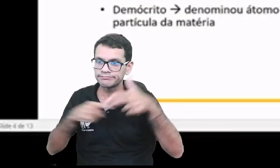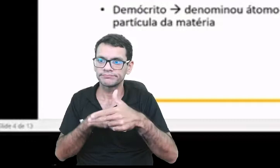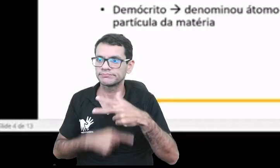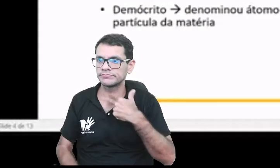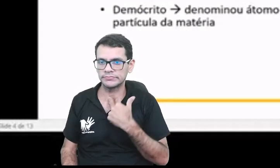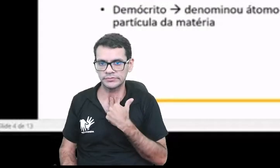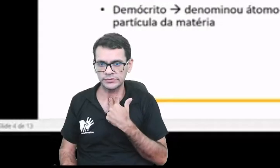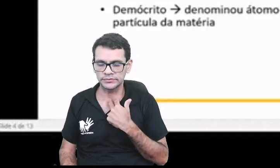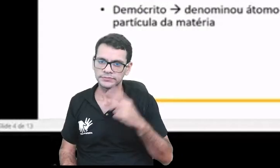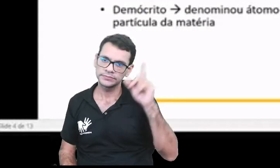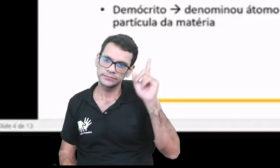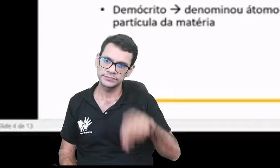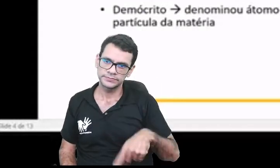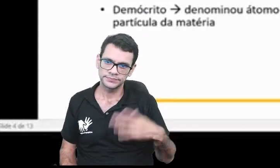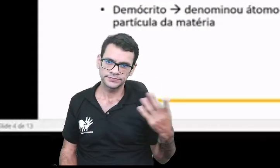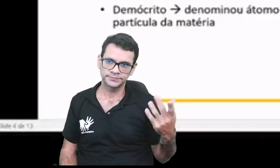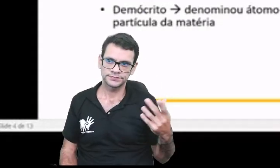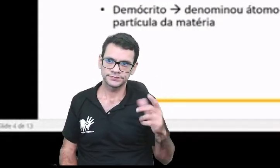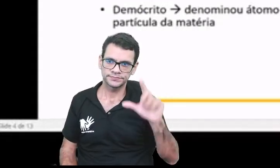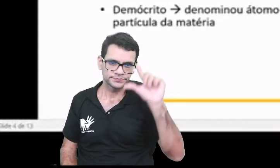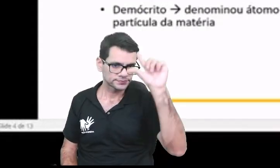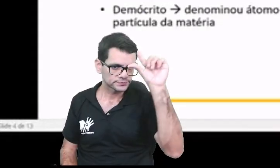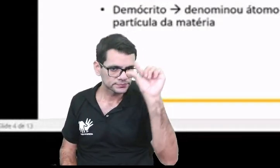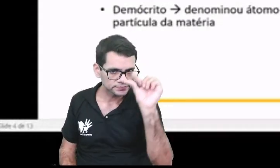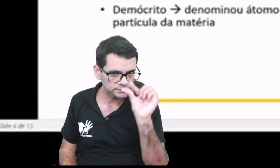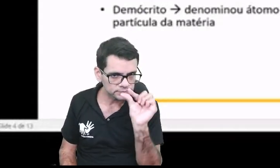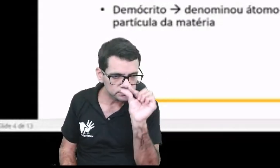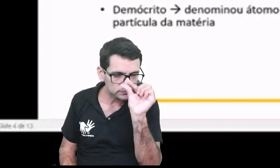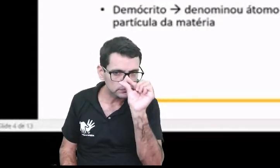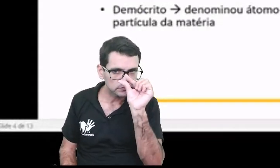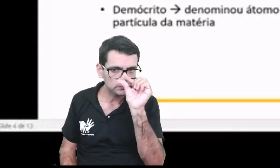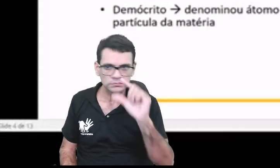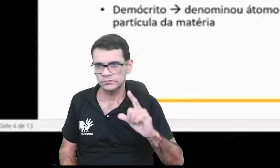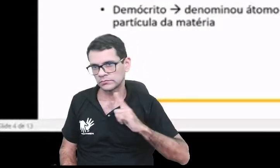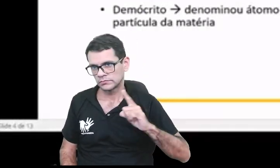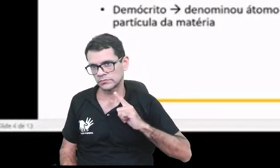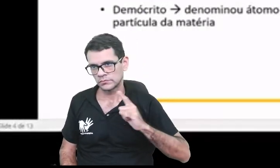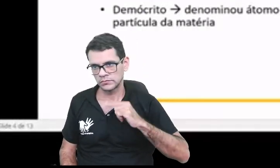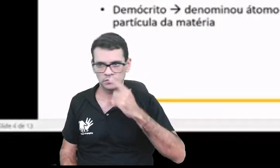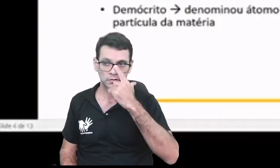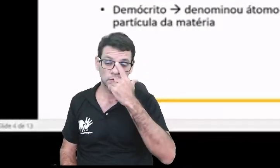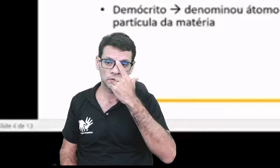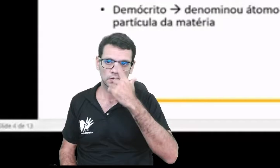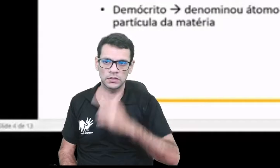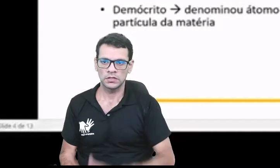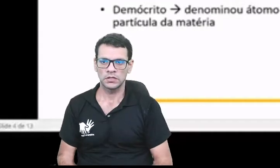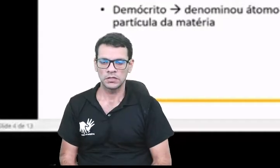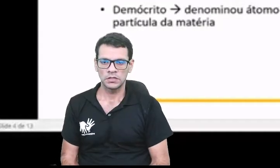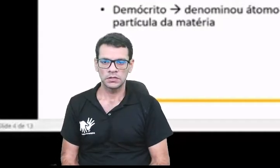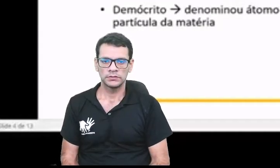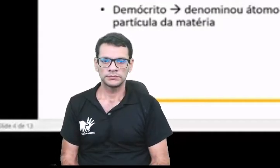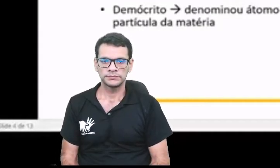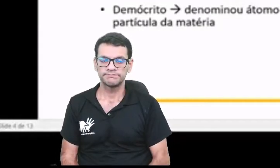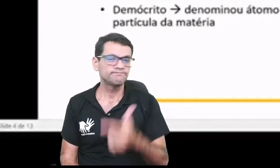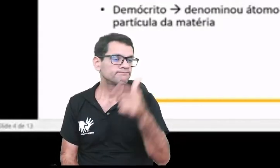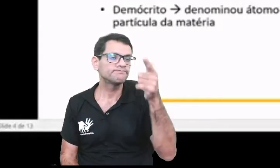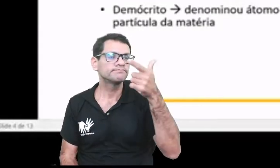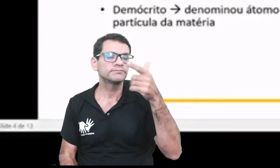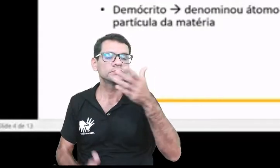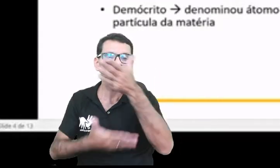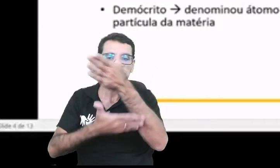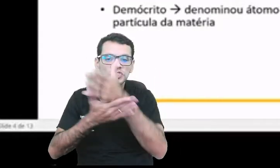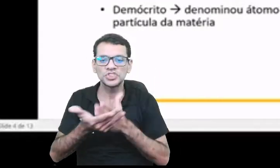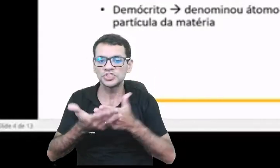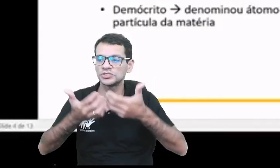Então, essa é a menor partícula que eu tenho, a menor partícula da matéria, e não tem como eu dividir